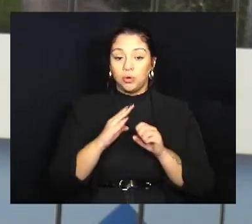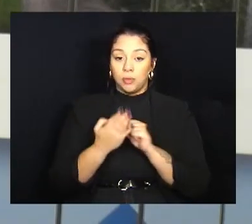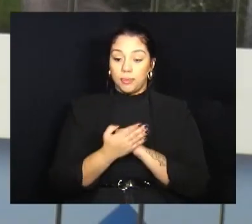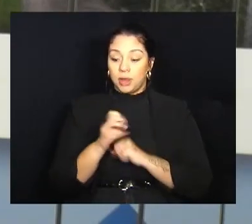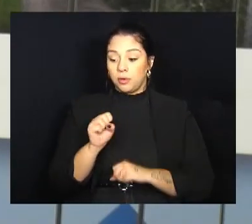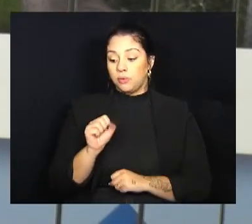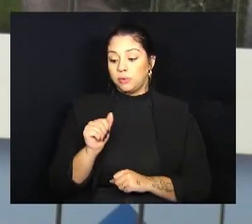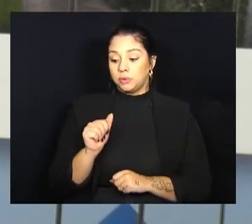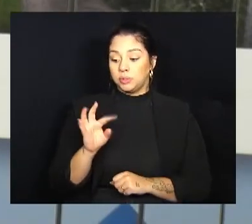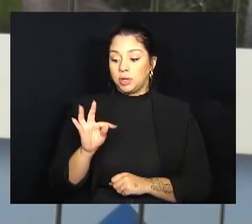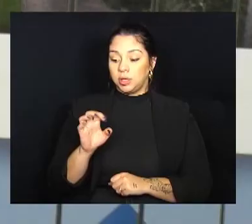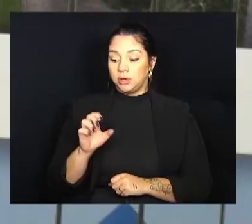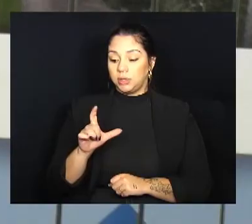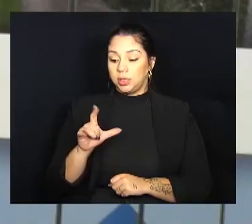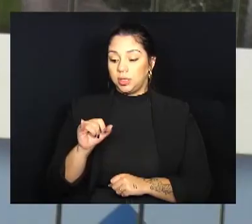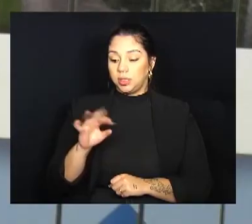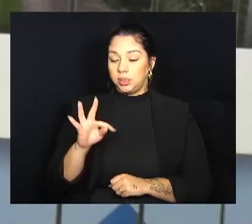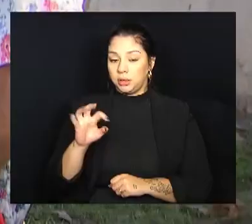1.